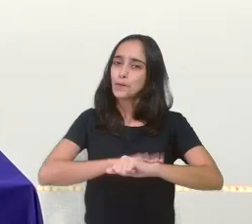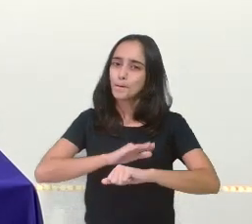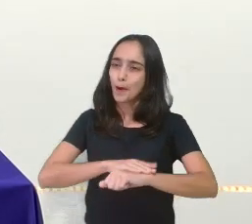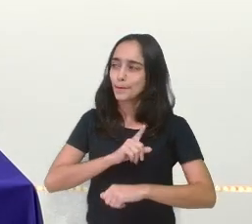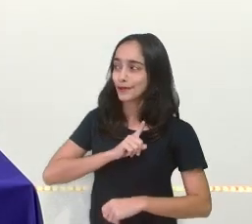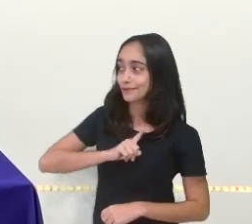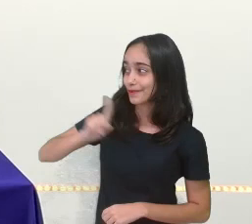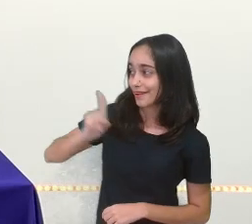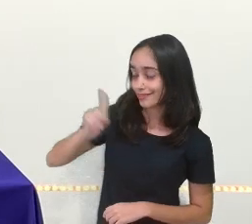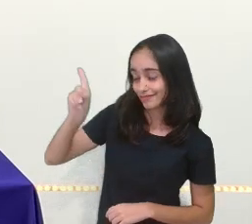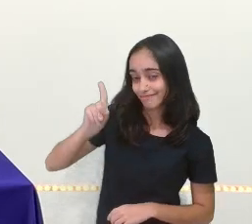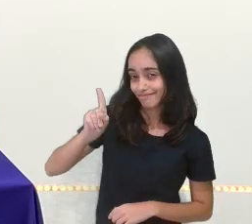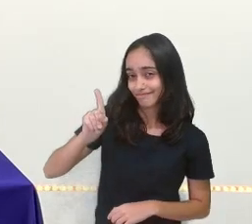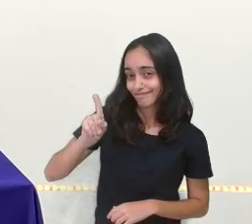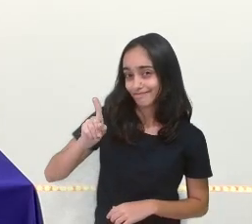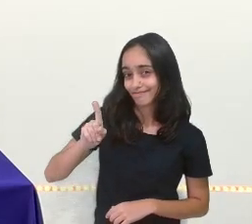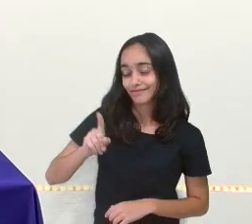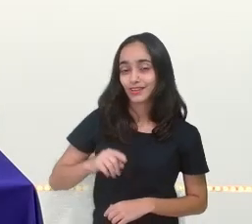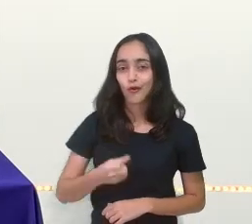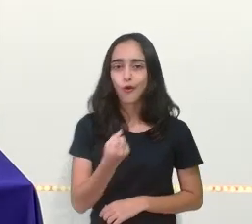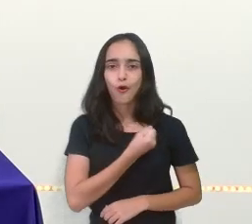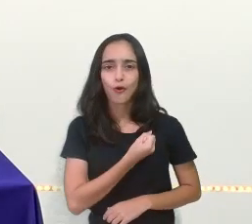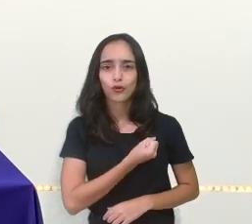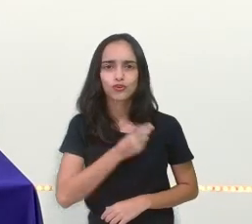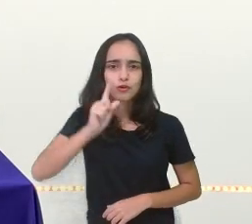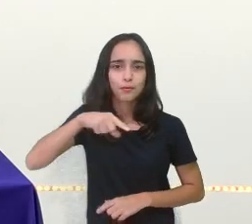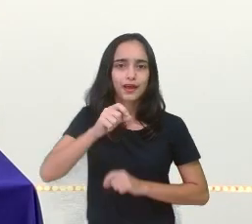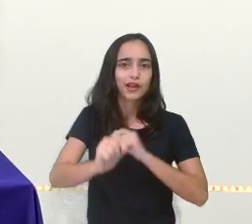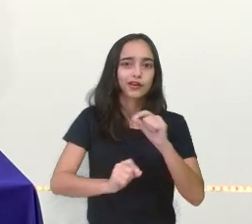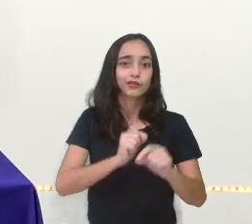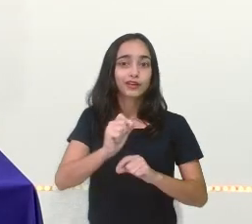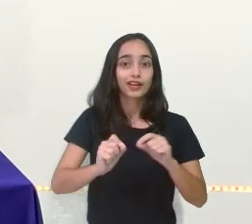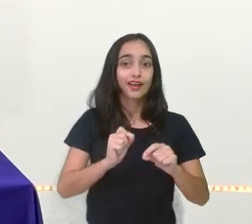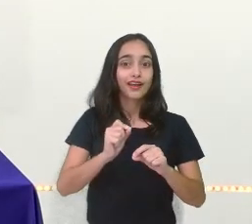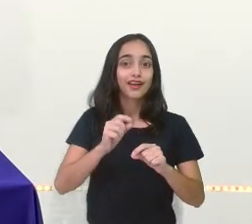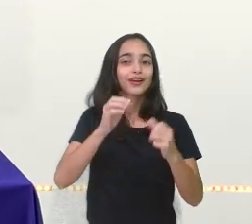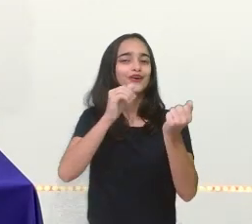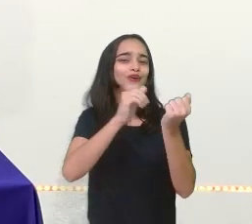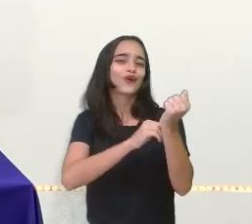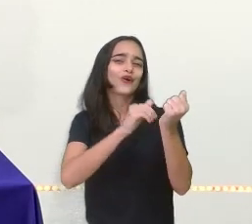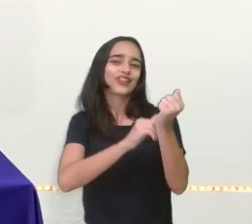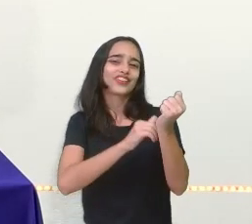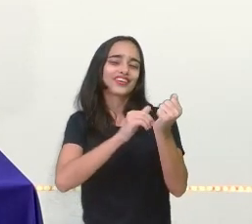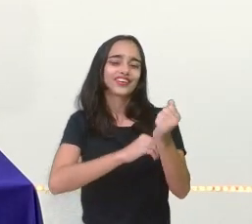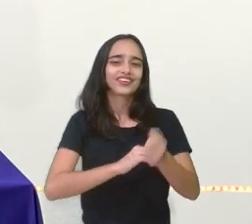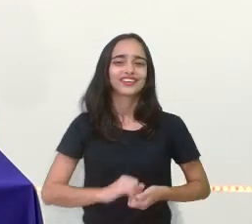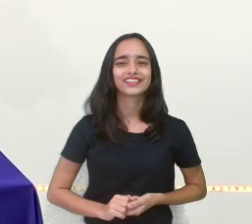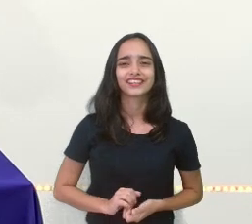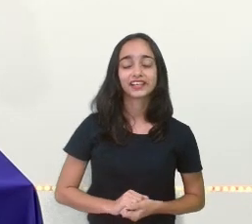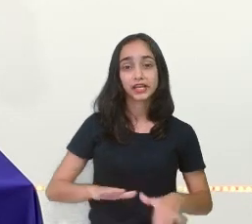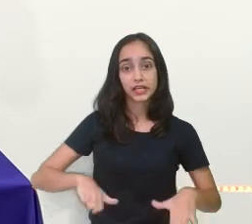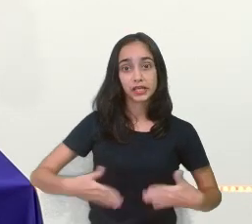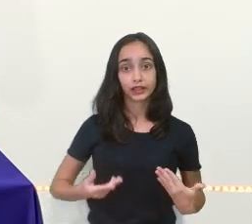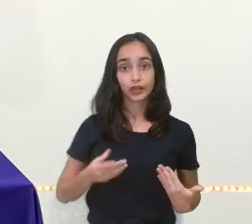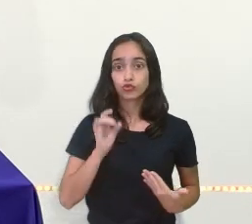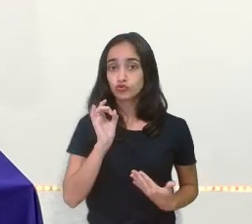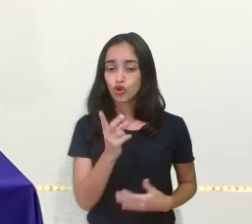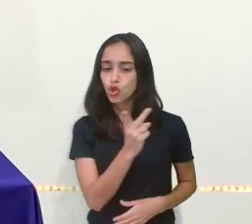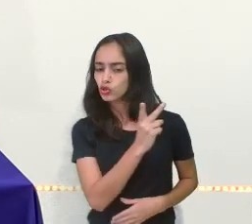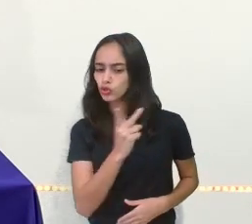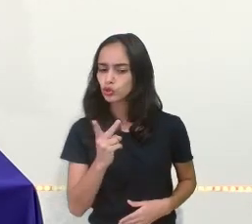aqui, nesta situação, o número está sendo utilizado enquanto código. Então, só